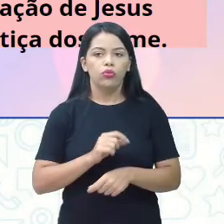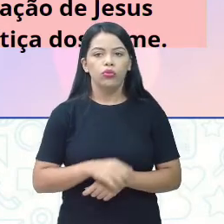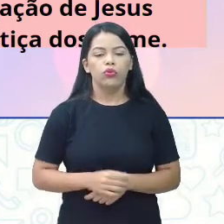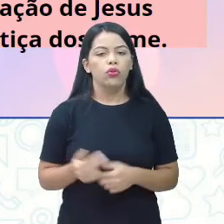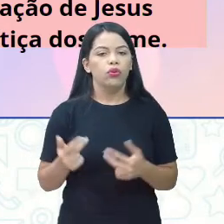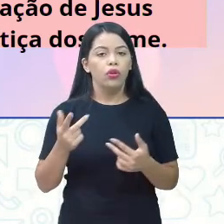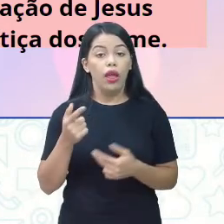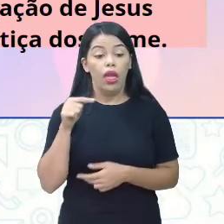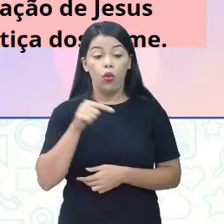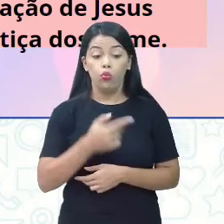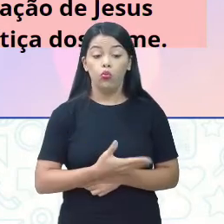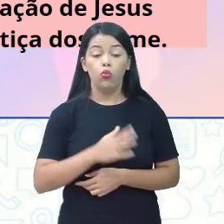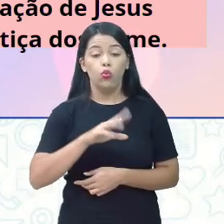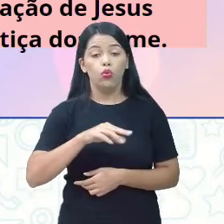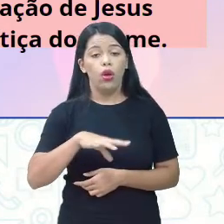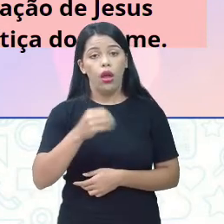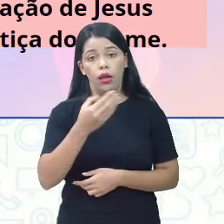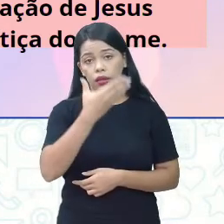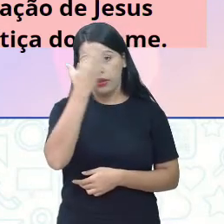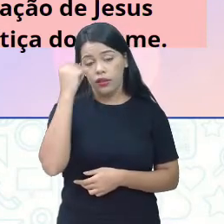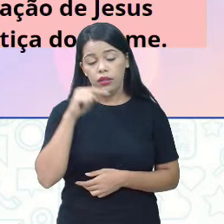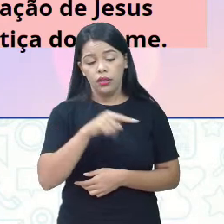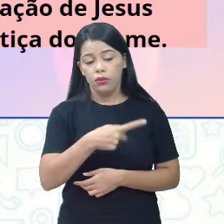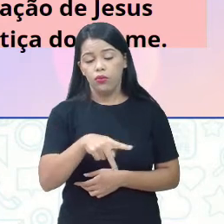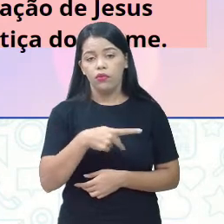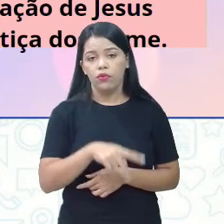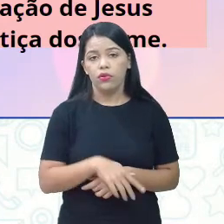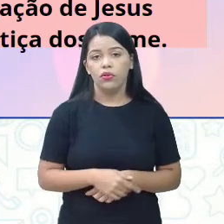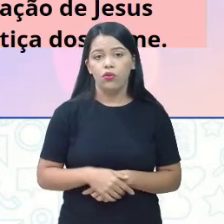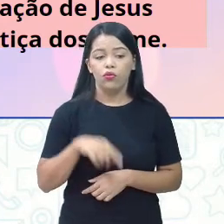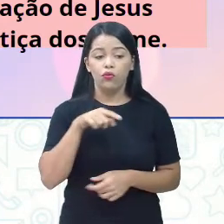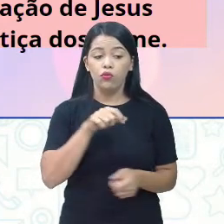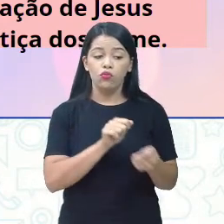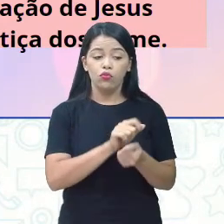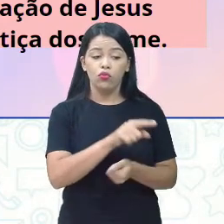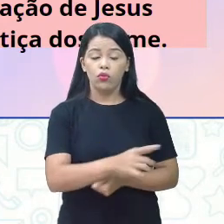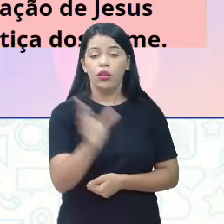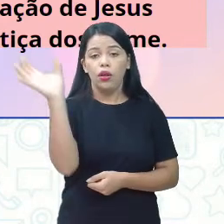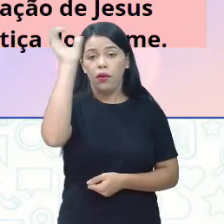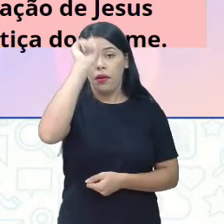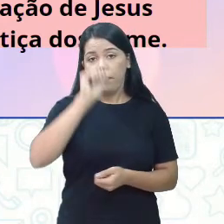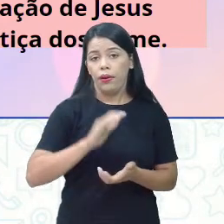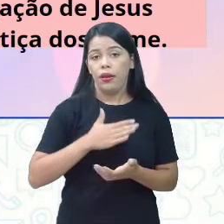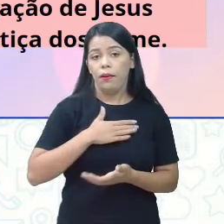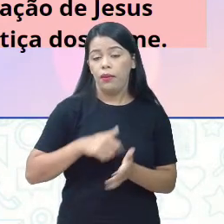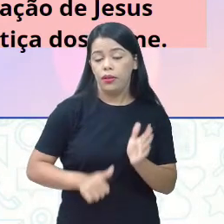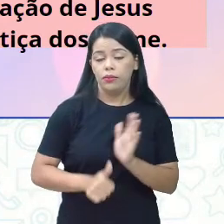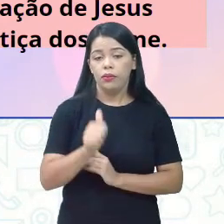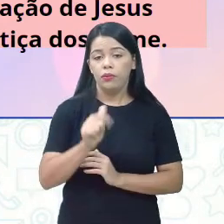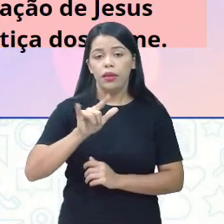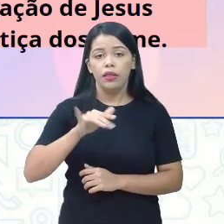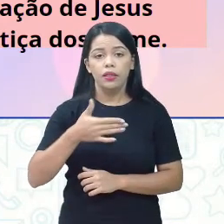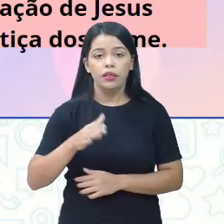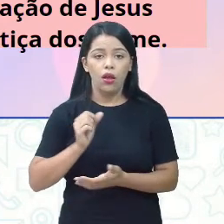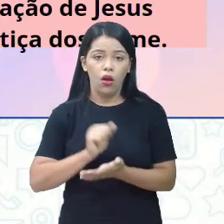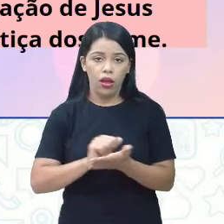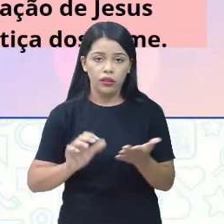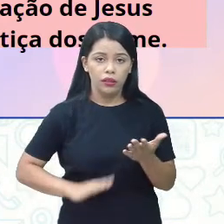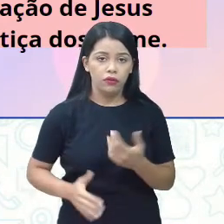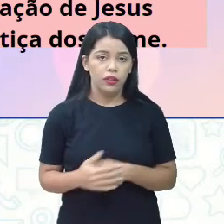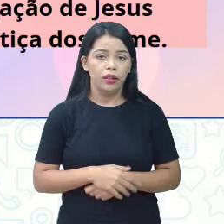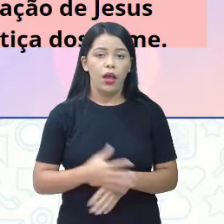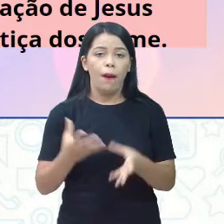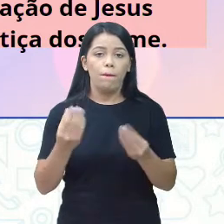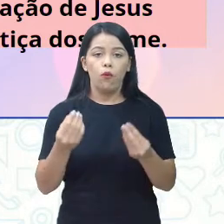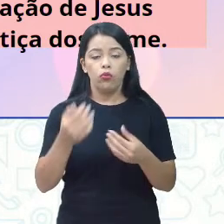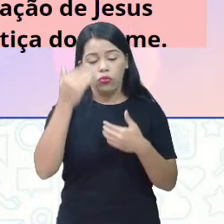nunca esqueci. Foi com ele que aprendi minhas primeira lição. Muito a ele